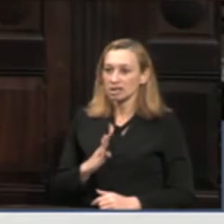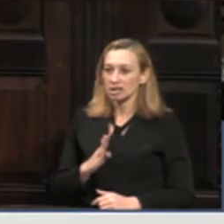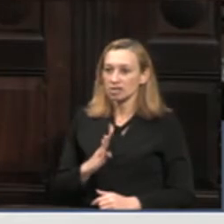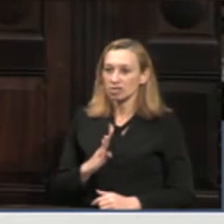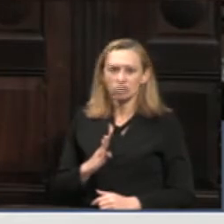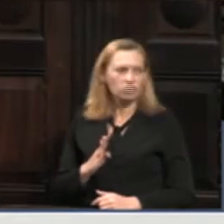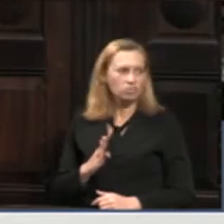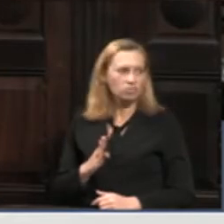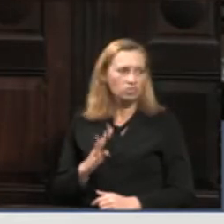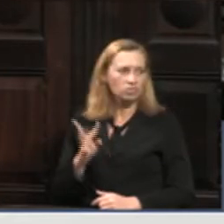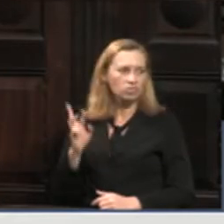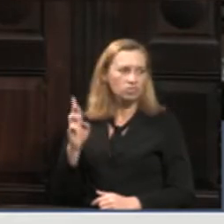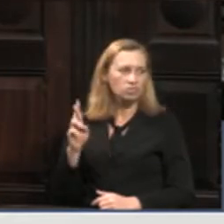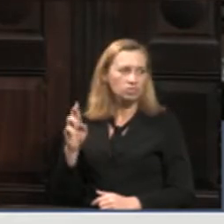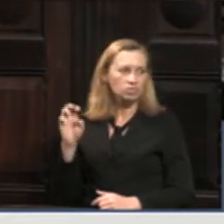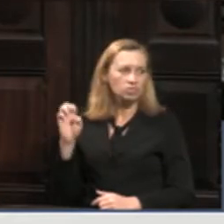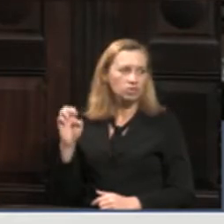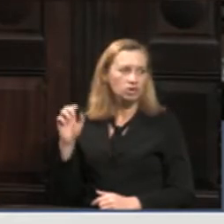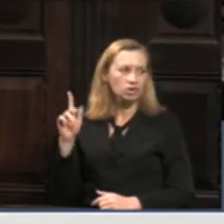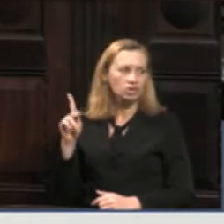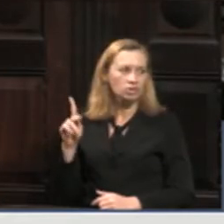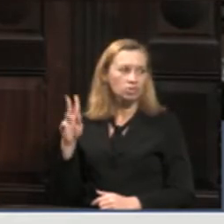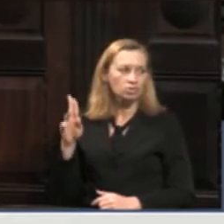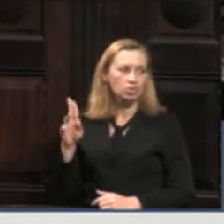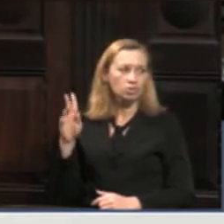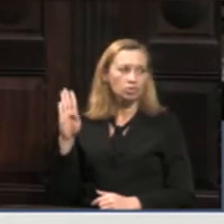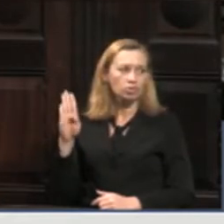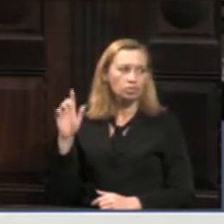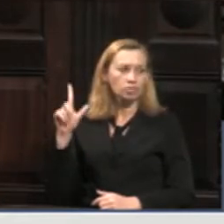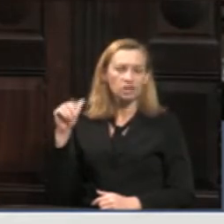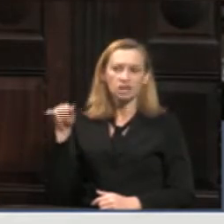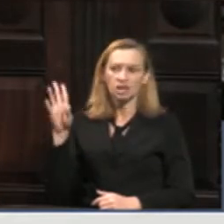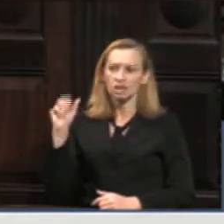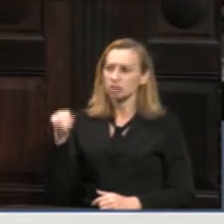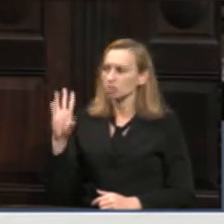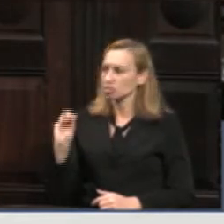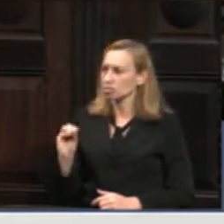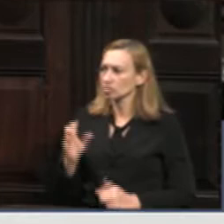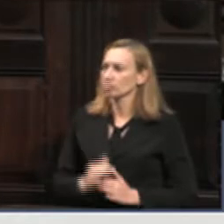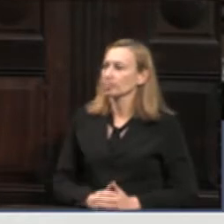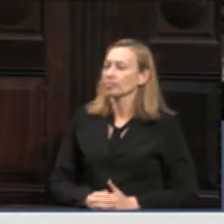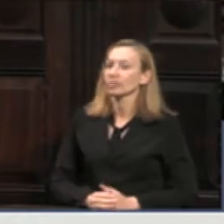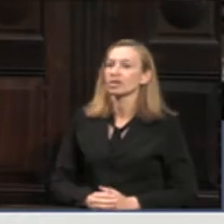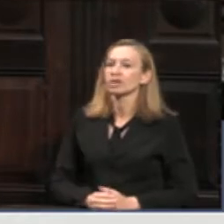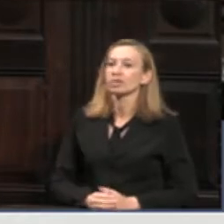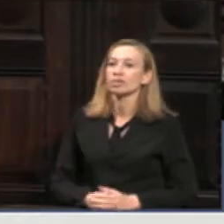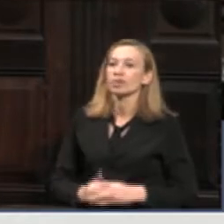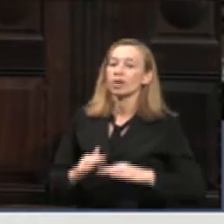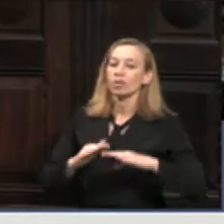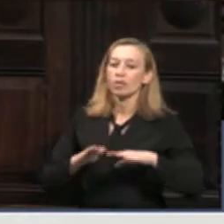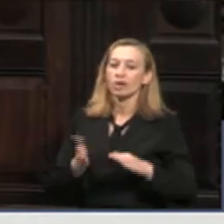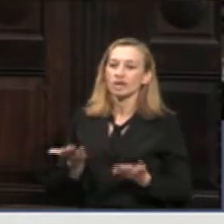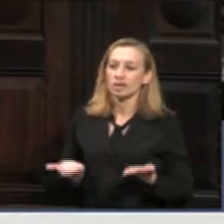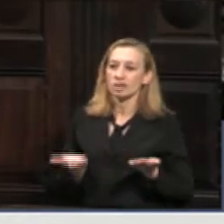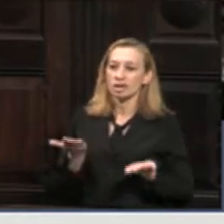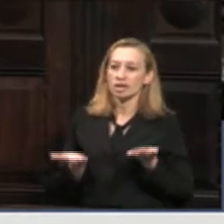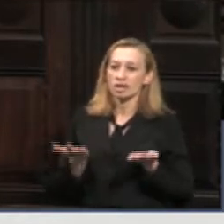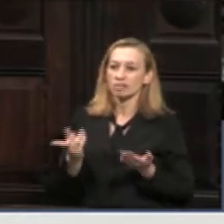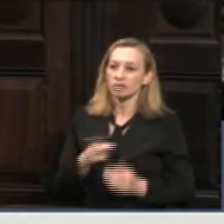republicano, condição fundamental para o equilíbrio da